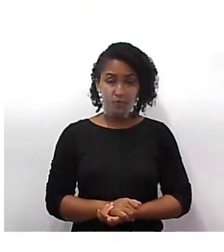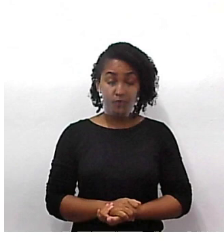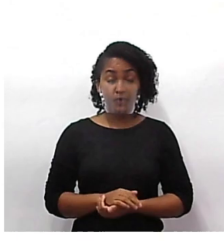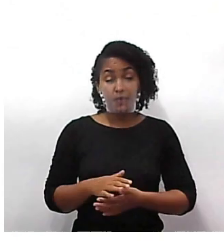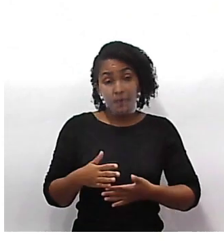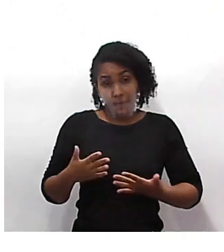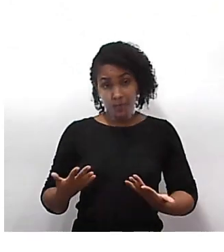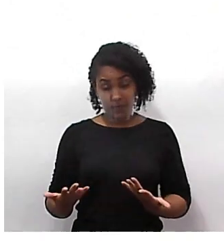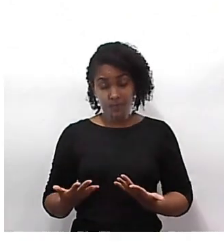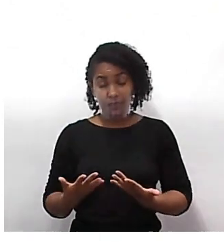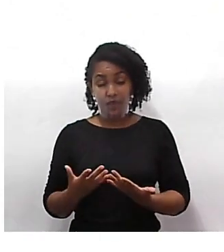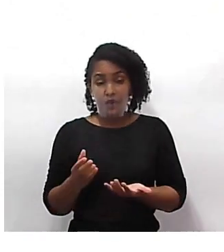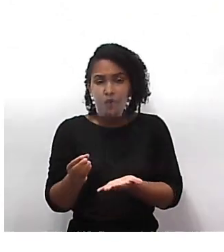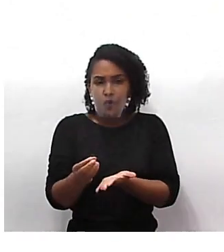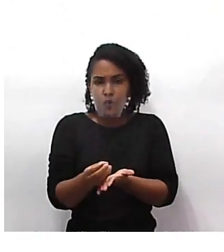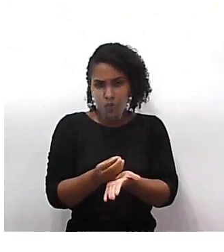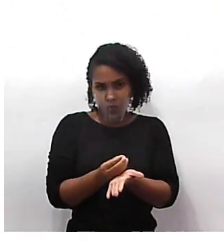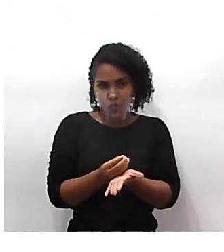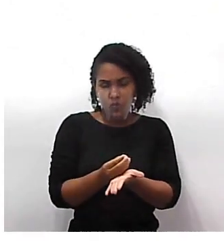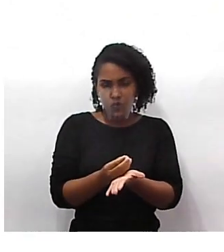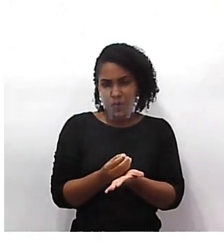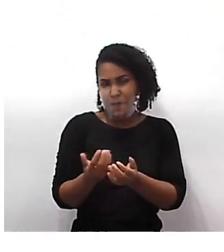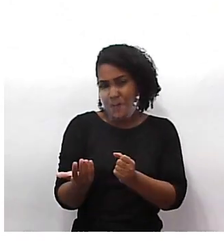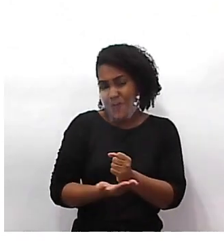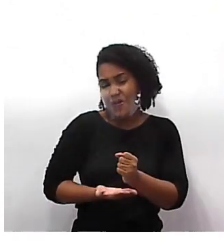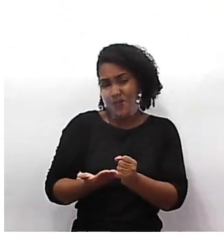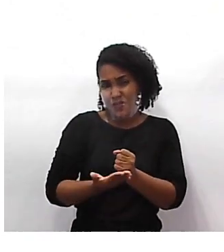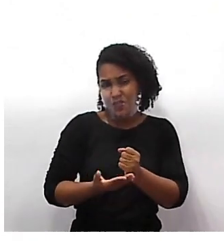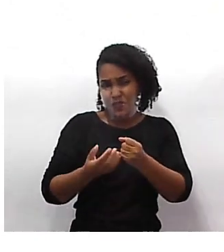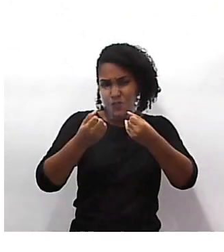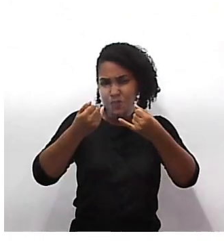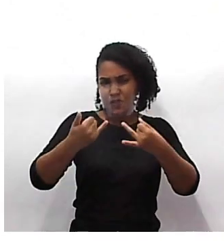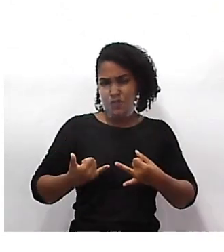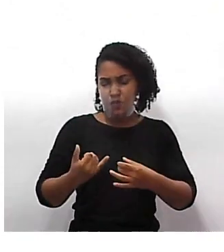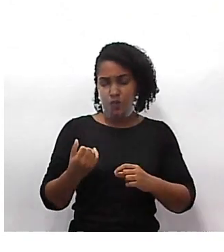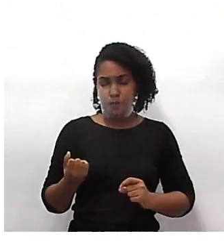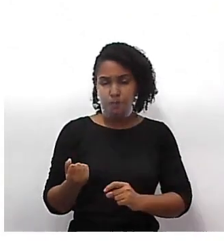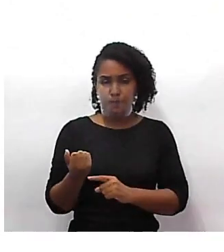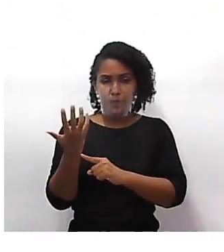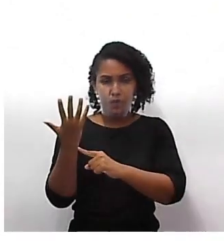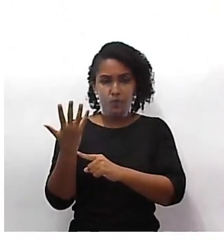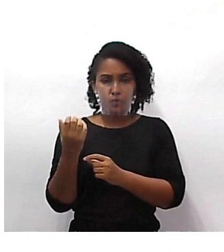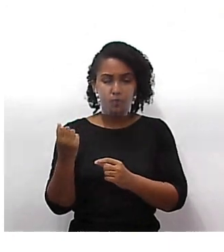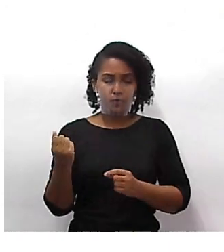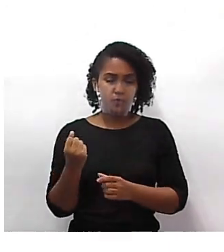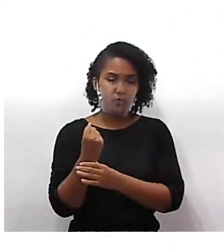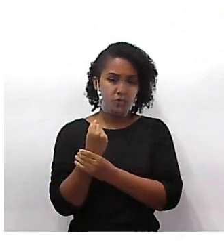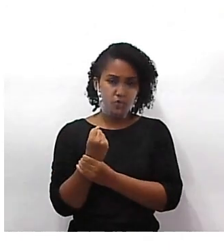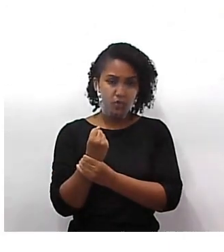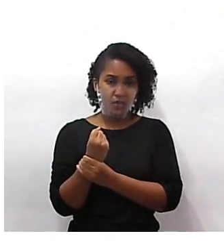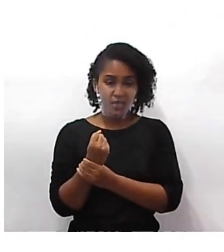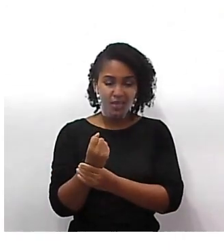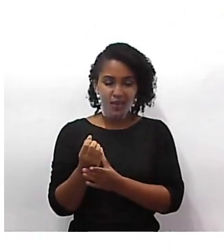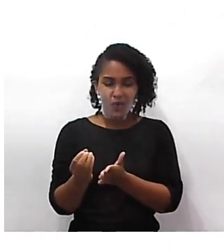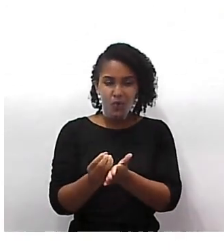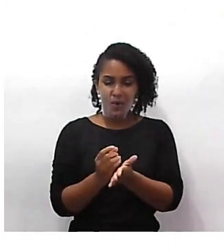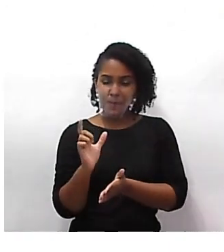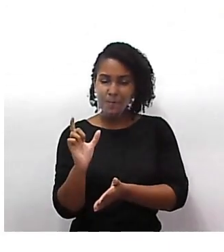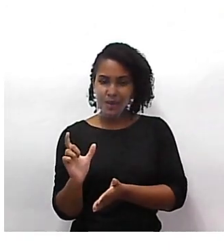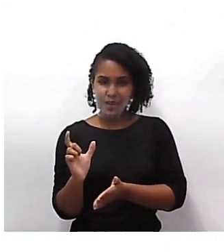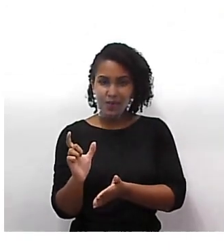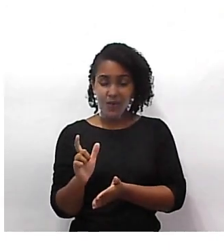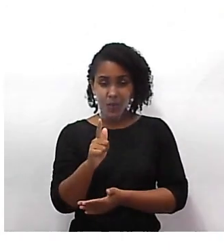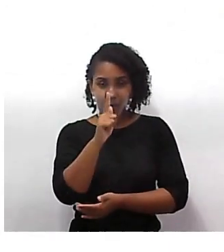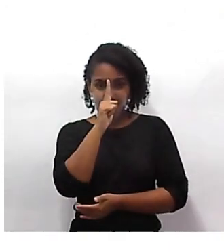Bem, vamos a uma definição básica sobre biossegurança. A origem da palavra bio vem do